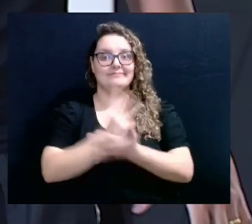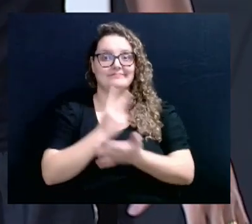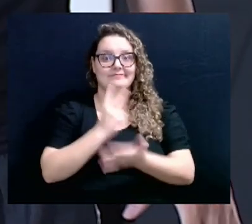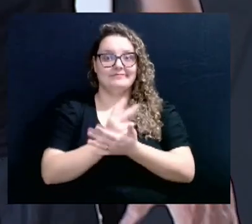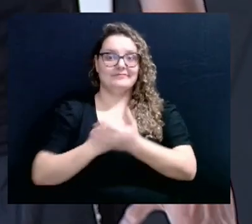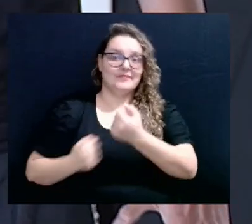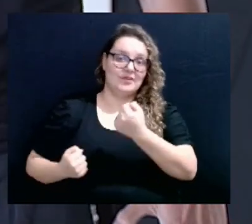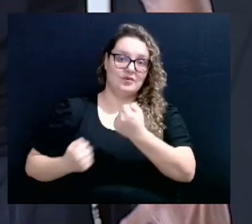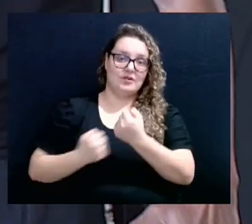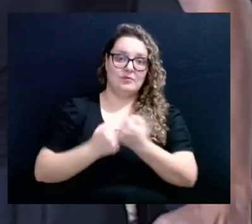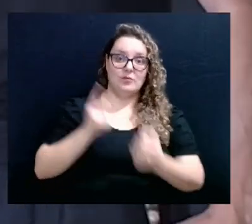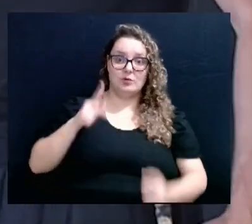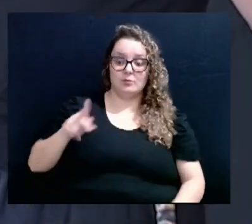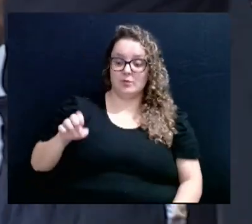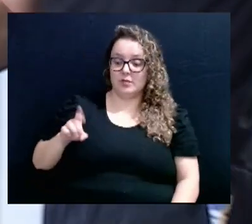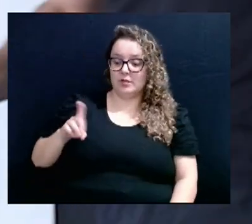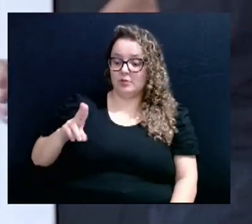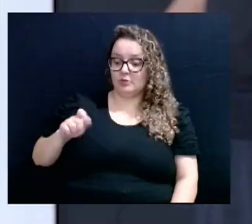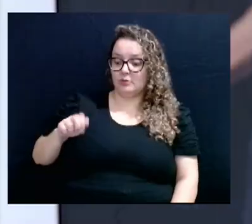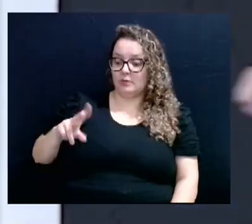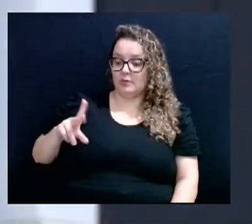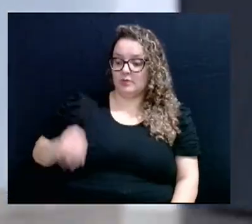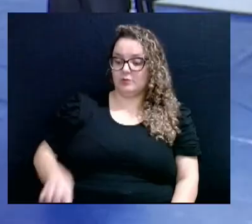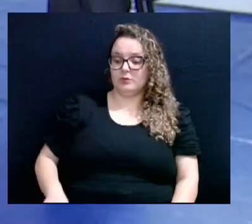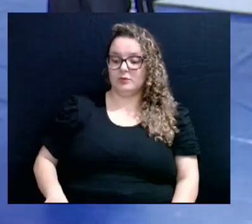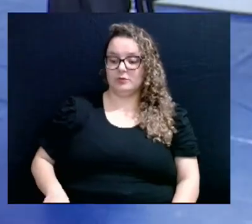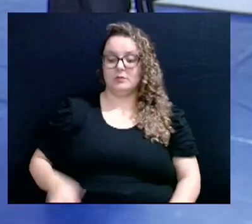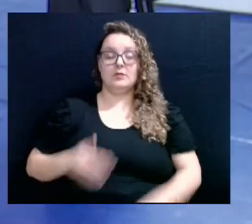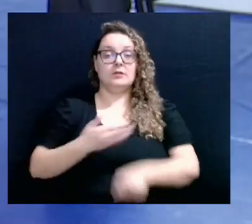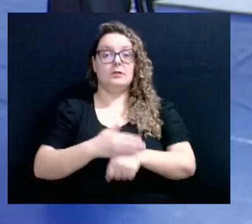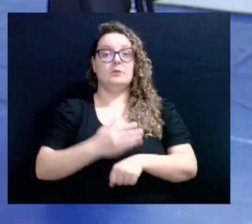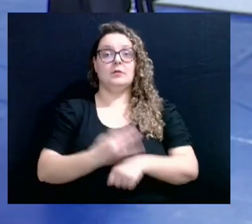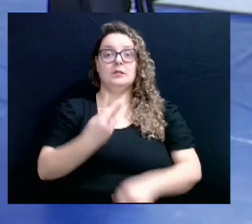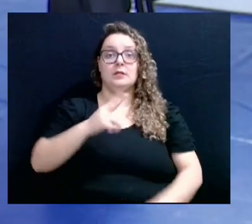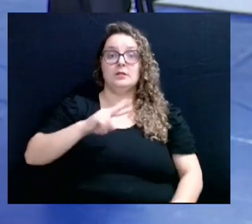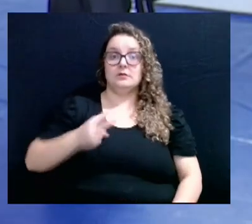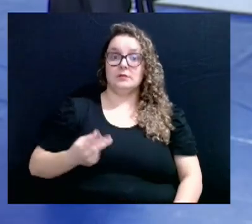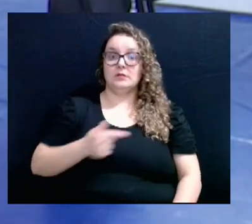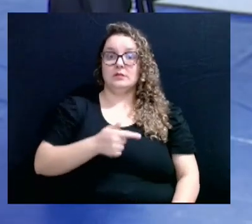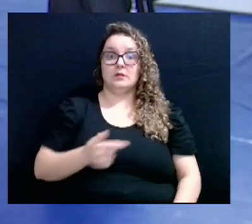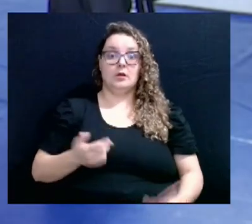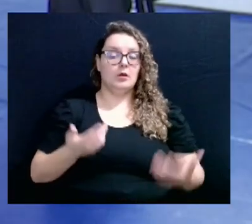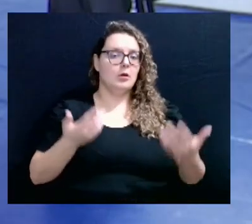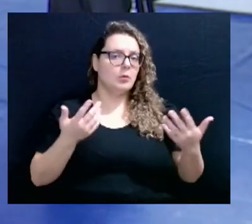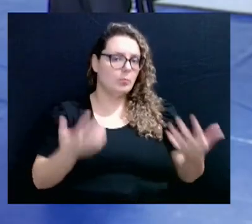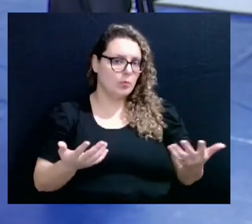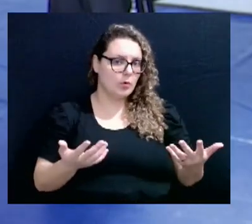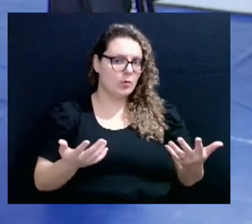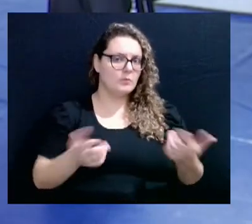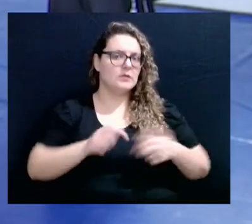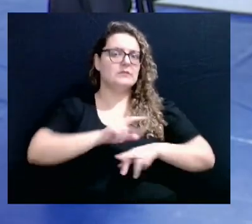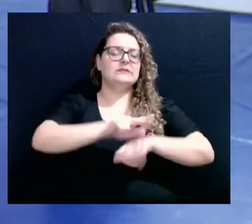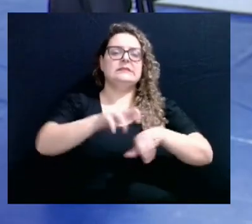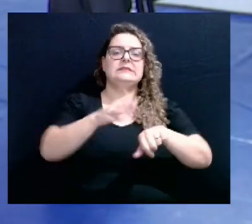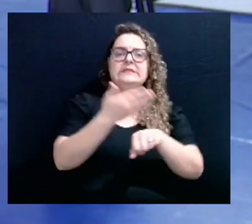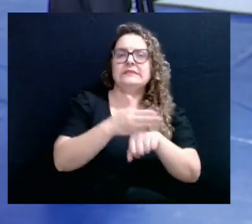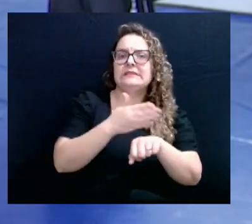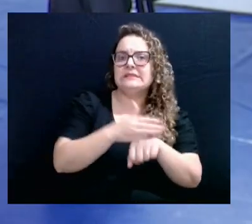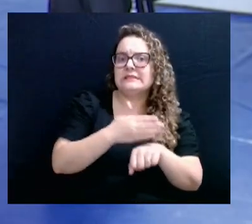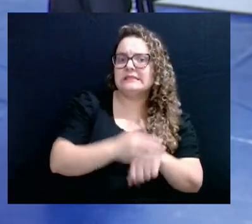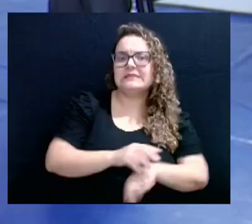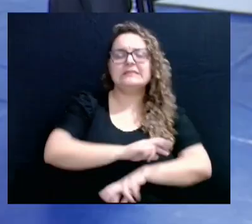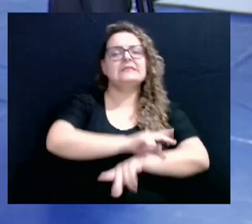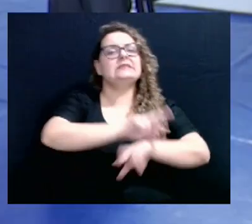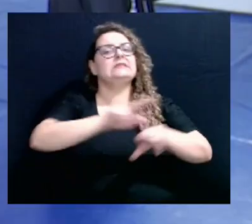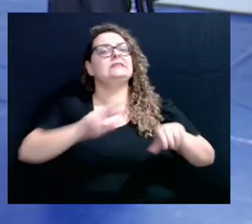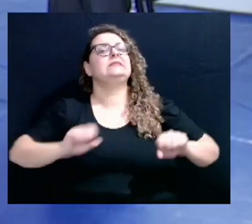professor Eduardo. Treina 3 vezes por semana. Bom, mas tantos treinamentos, tanta